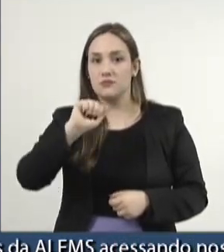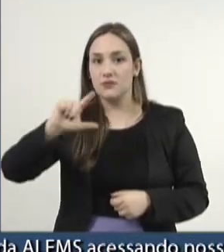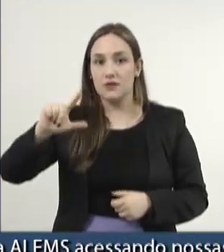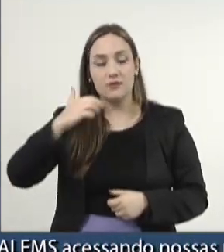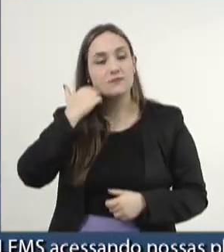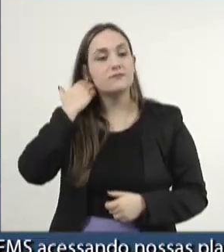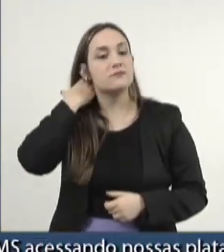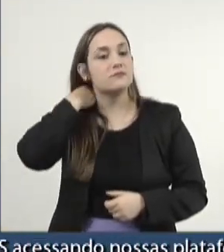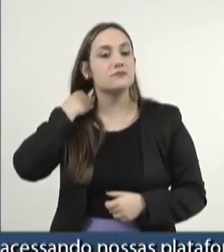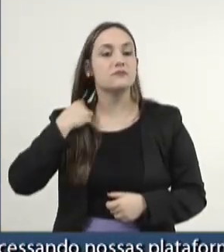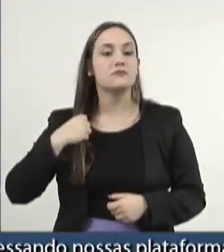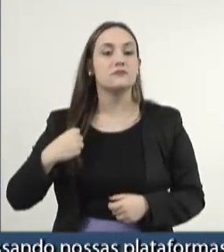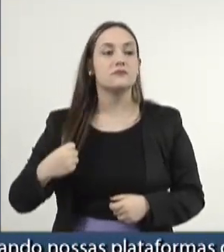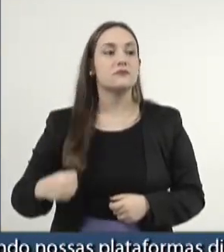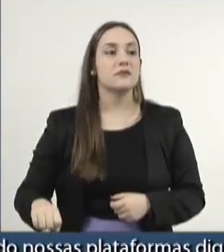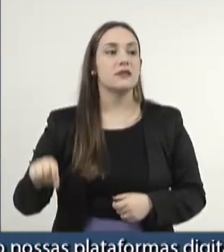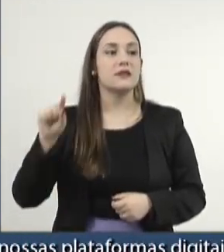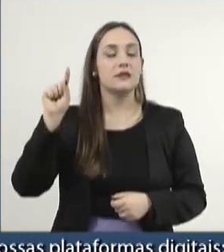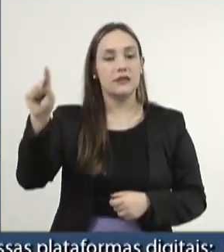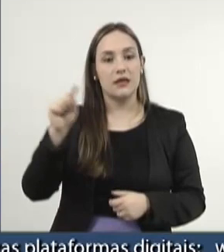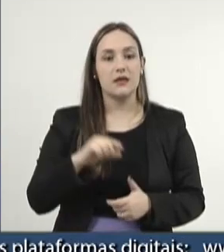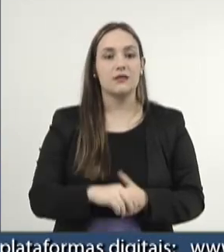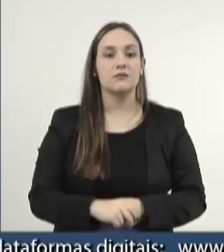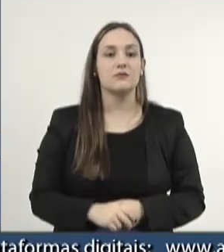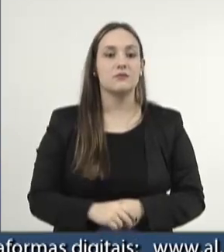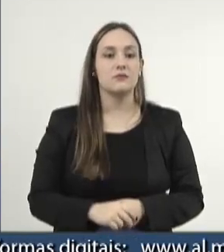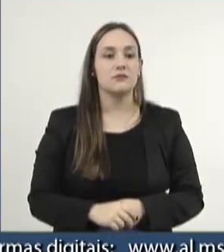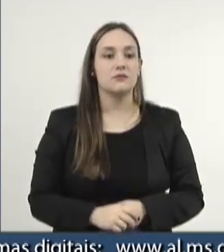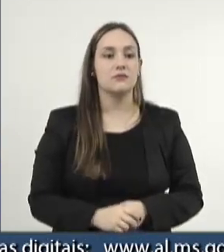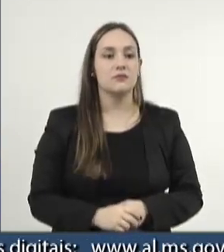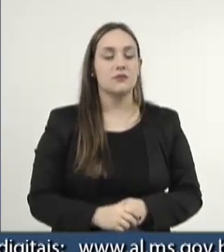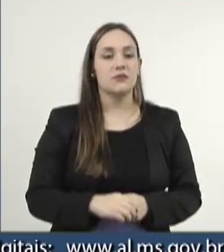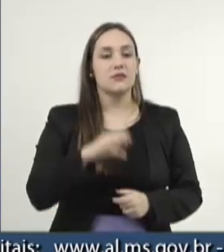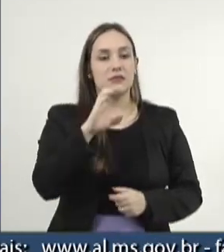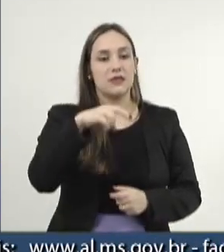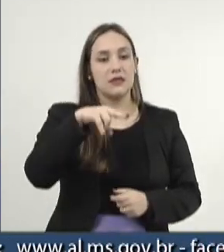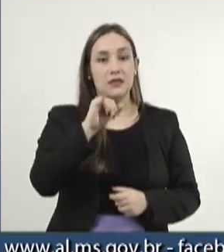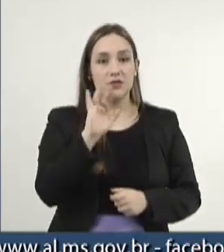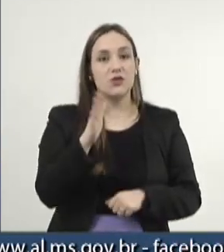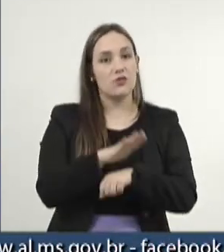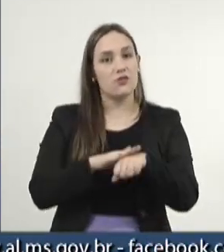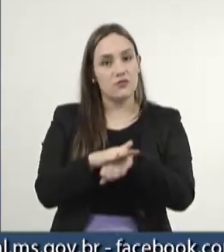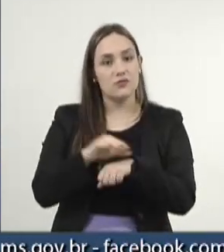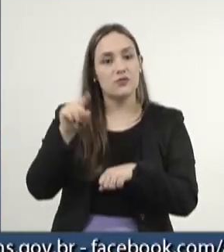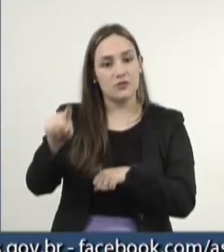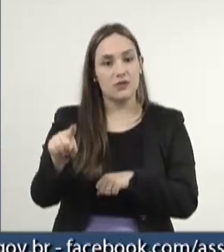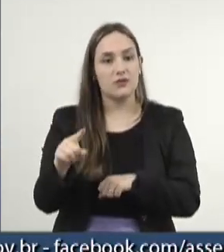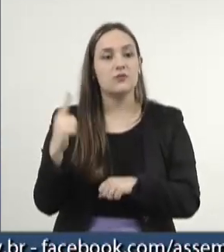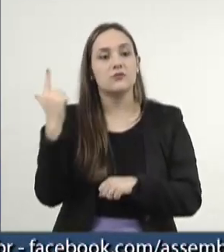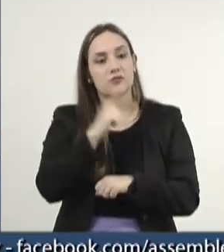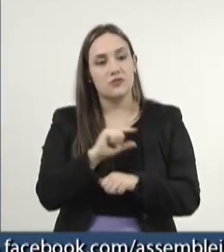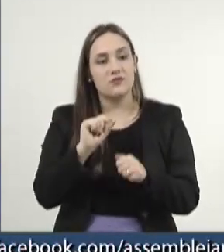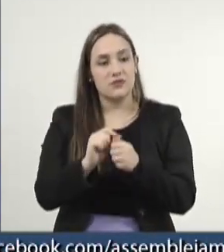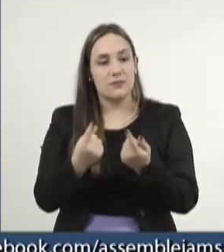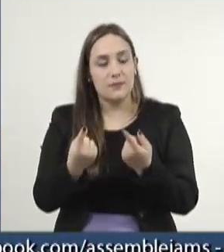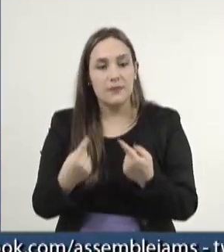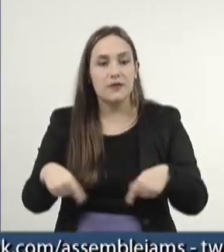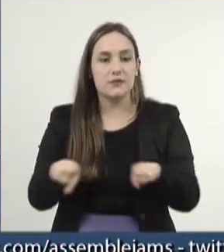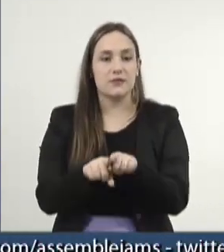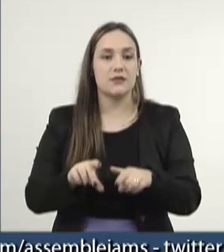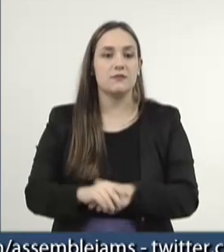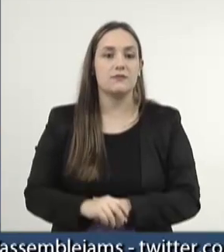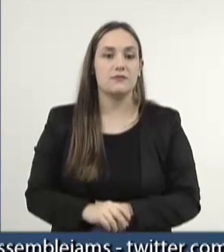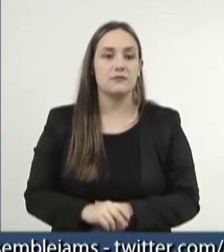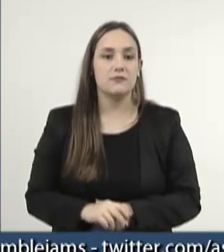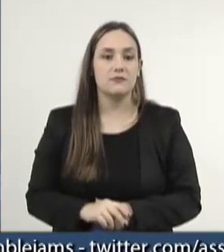CNI, hoje com o MST, a possibilidade da gente fazer os convênios que a gente puder nesse segundo semestre. E o Ridel